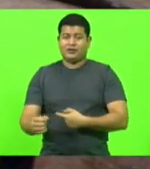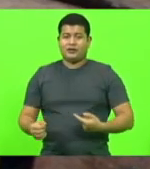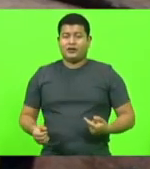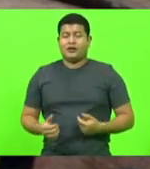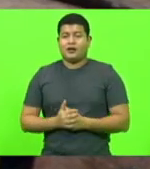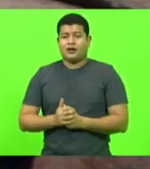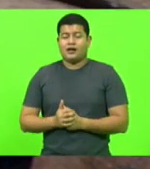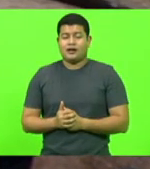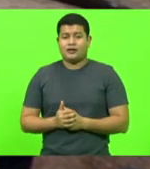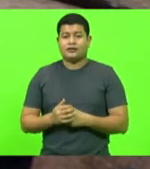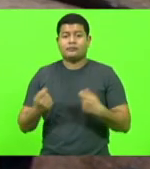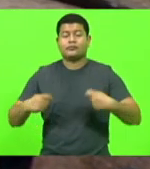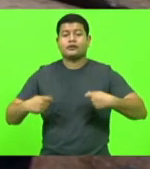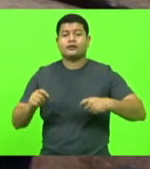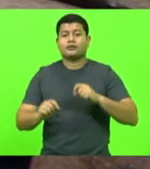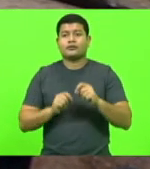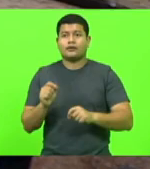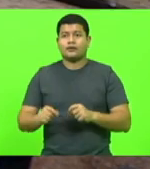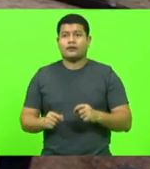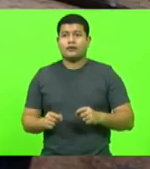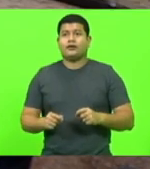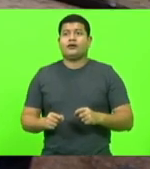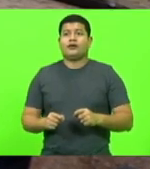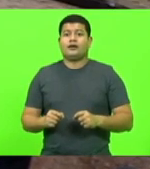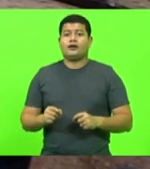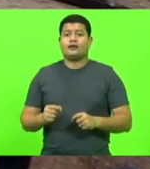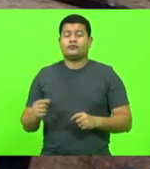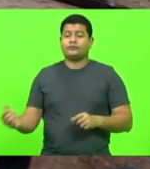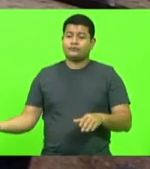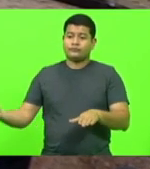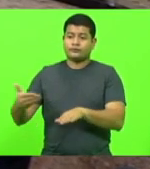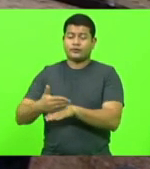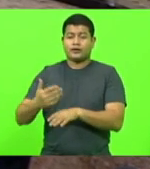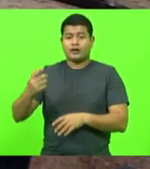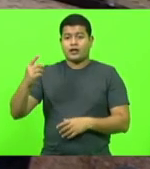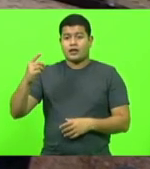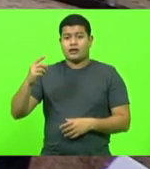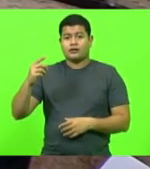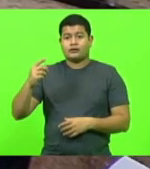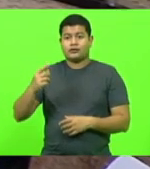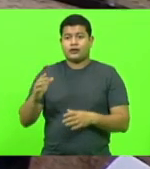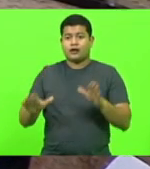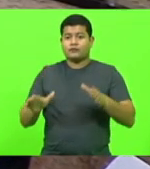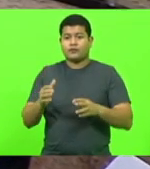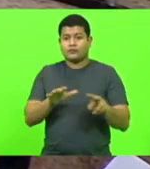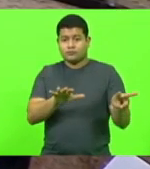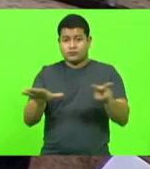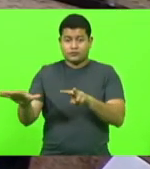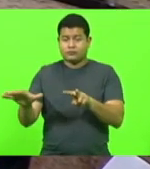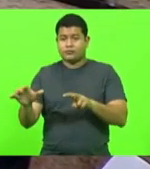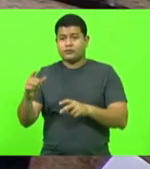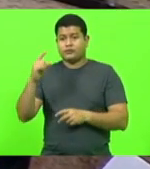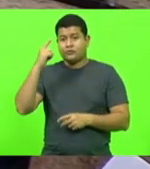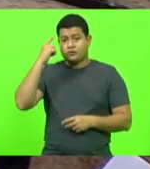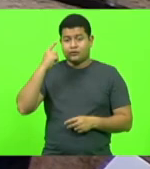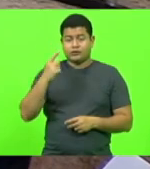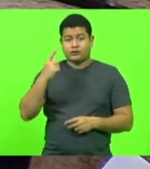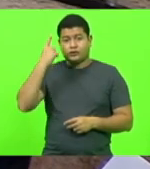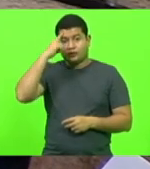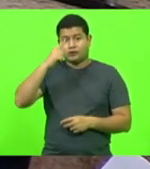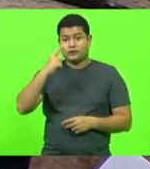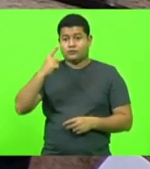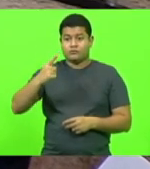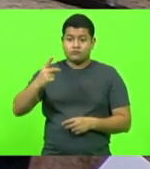de se deslocar 3-4 vezes por semana para fazer a hemodiálise, e eles não podem